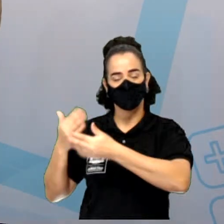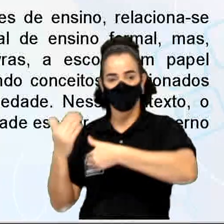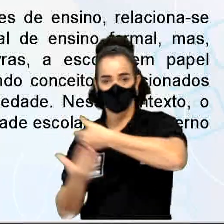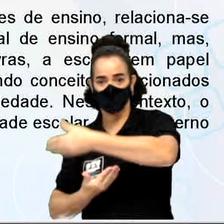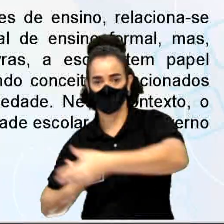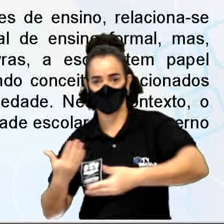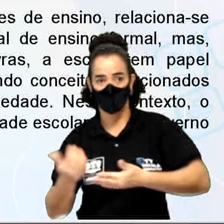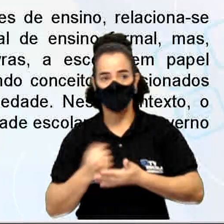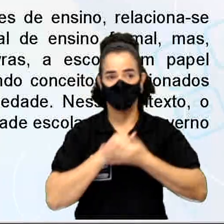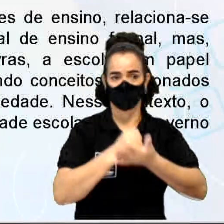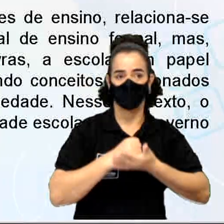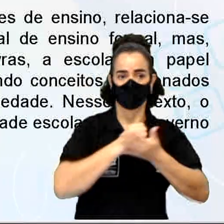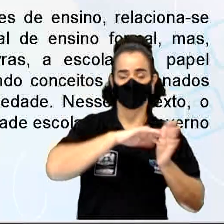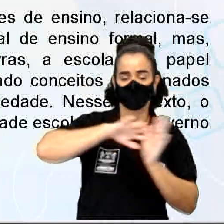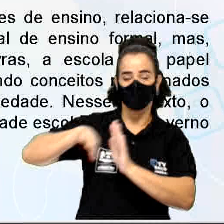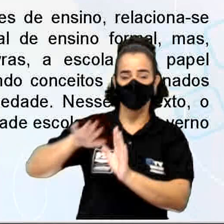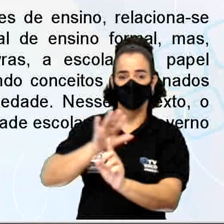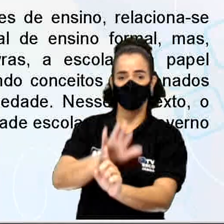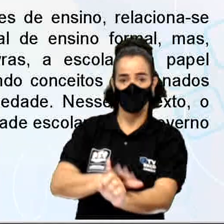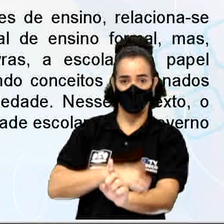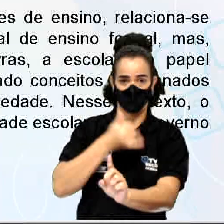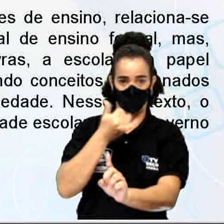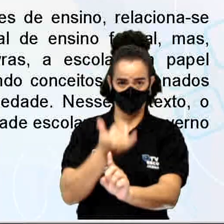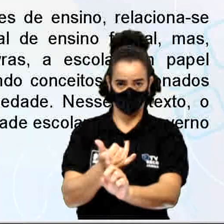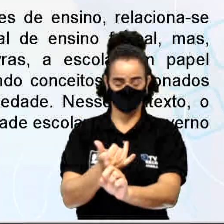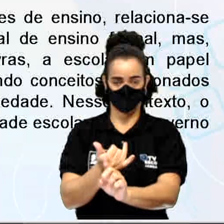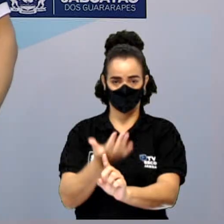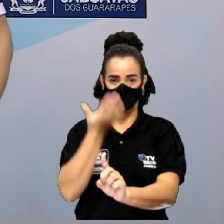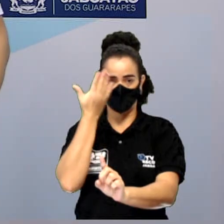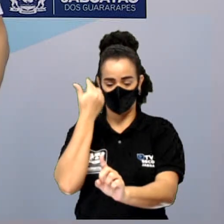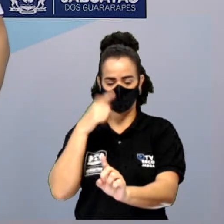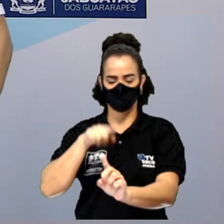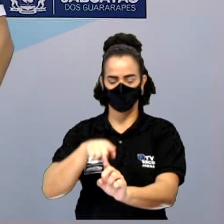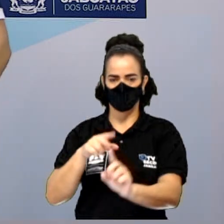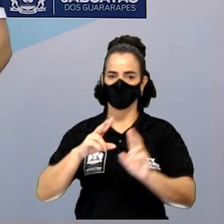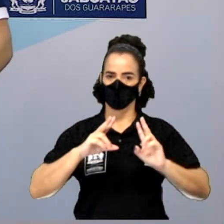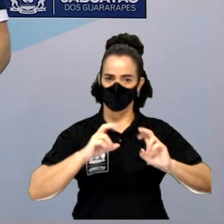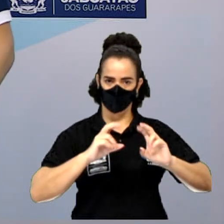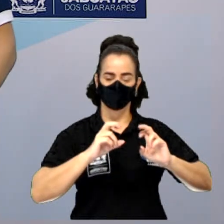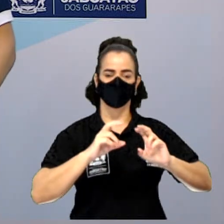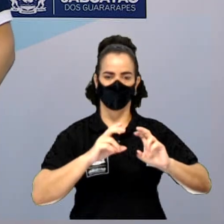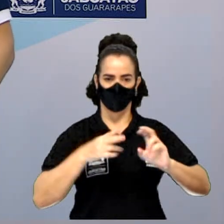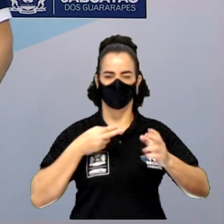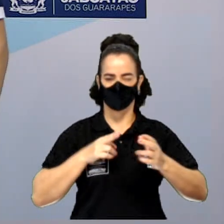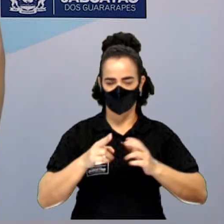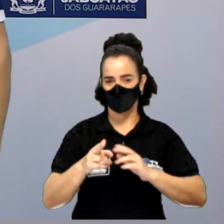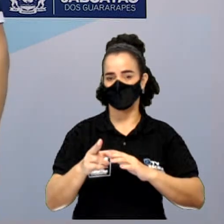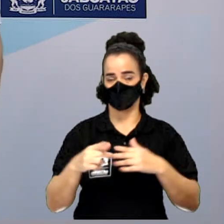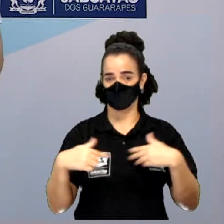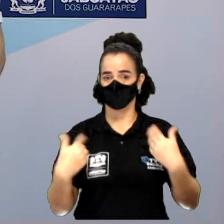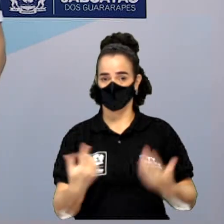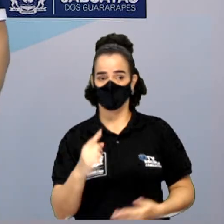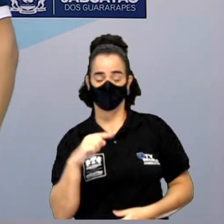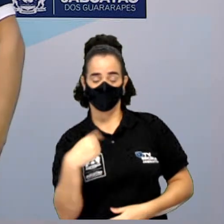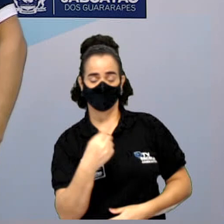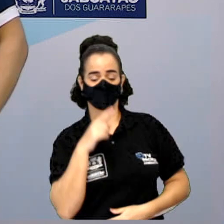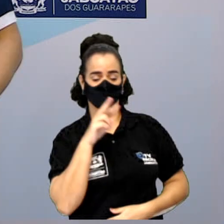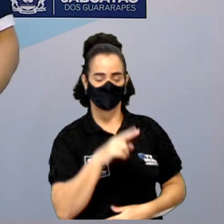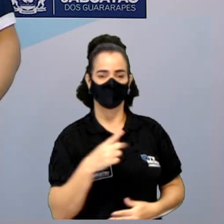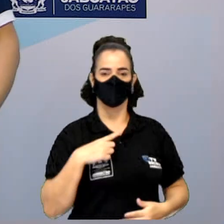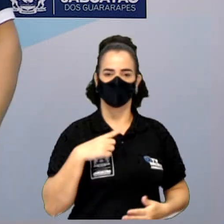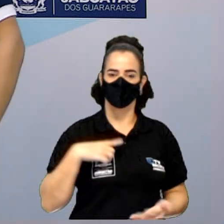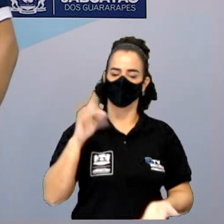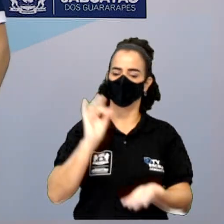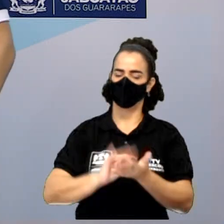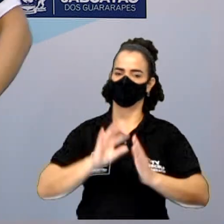cooperação e afastar o bullying. A gente sabe que o bullying é um tema muito recorrente, não dá para a gente fugir disso aí. A gente vê que ele está presente nas